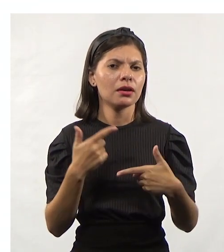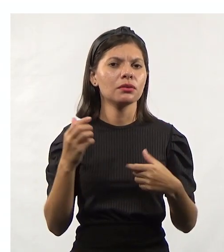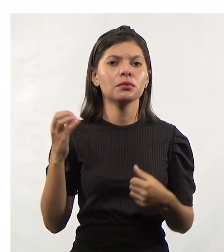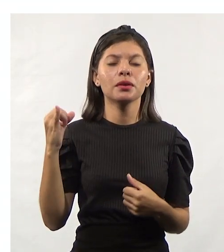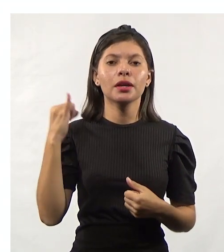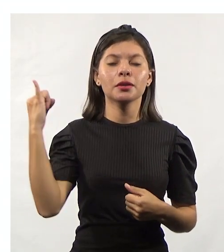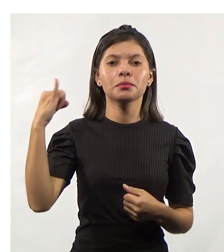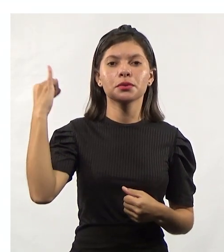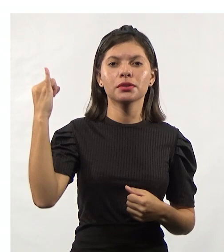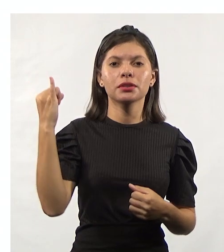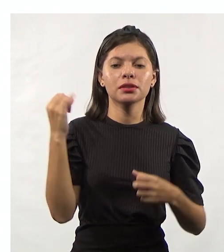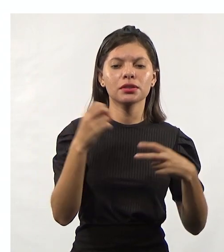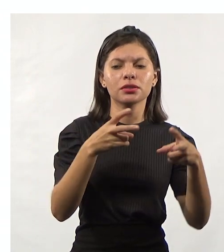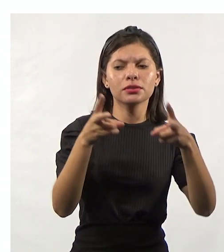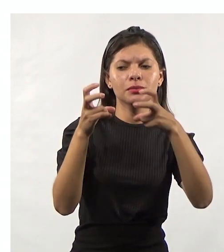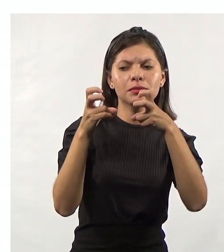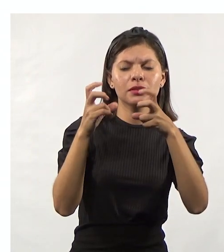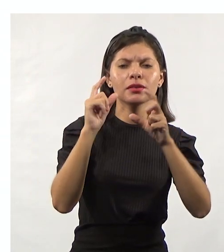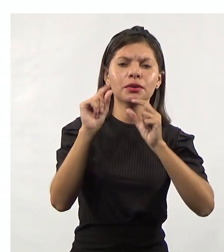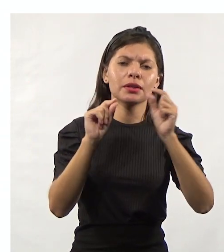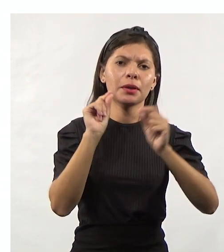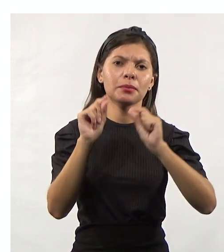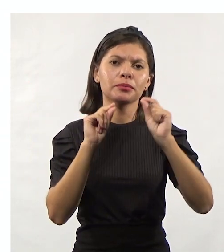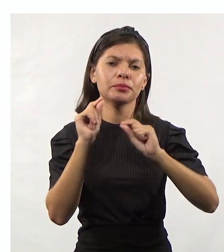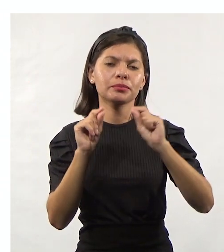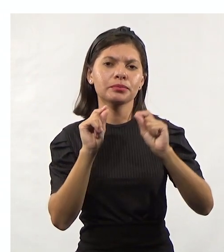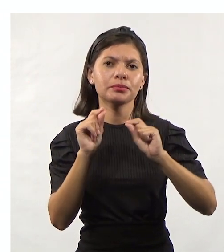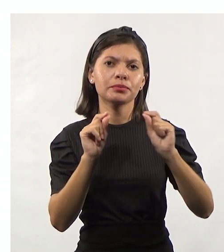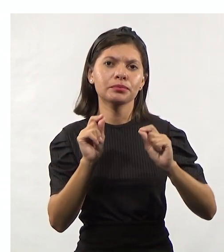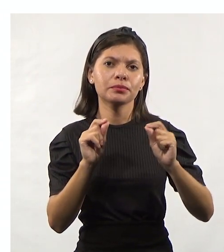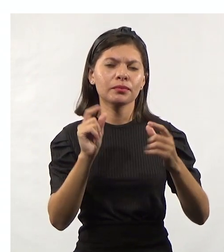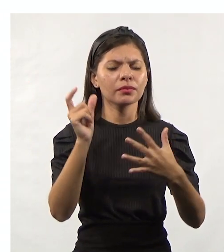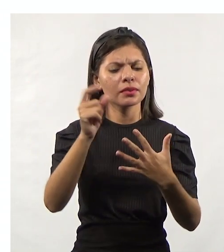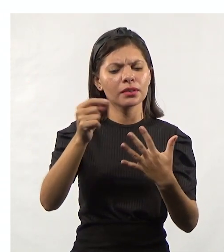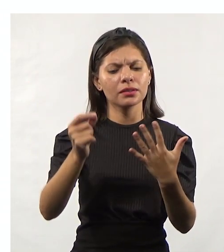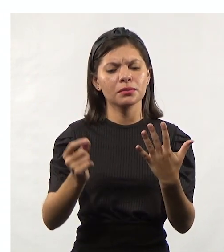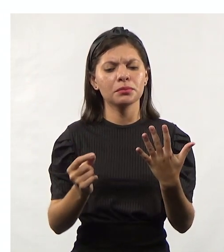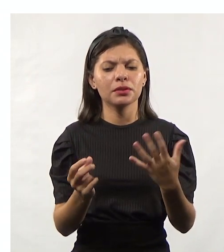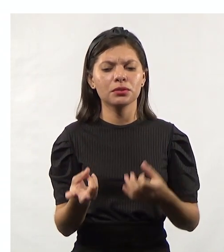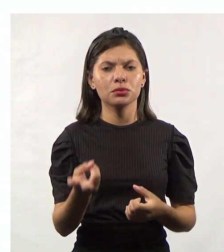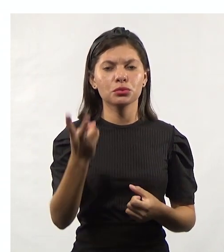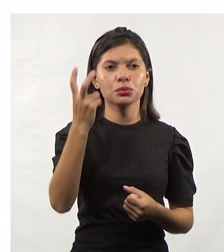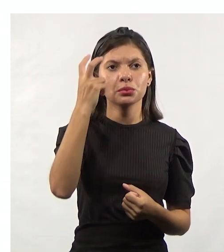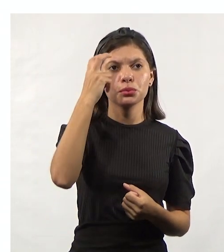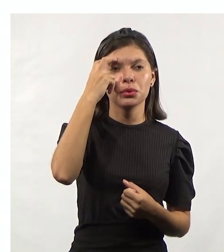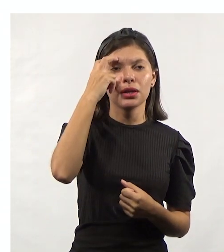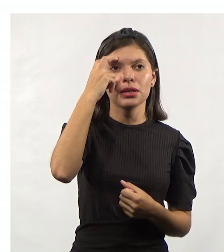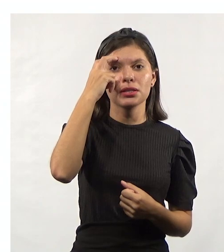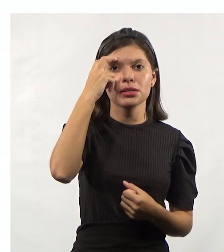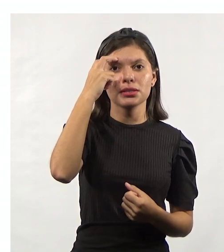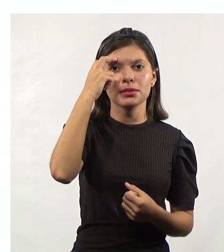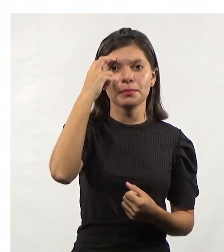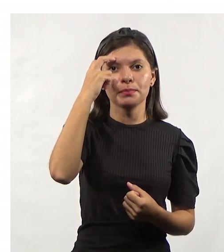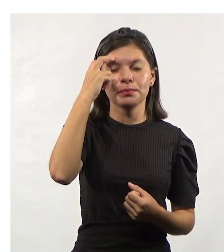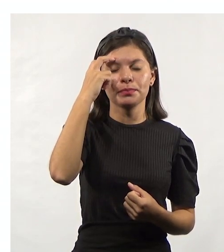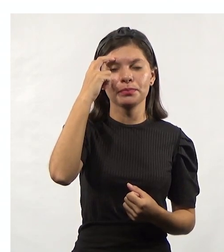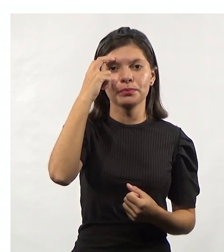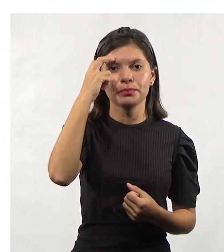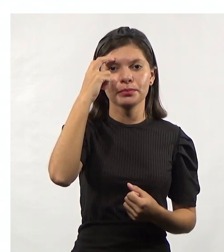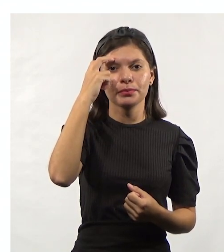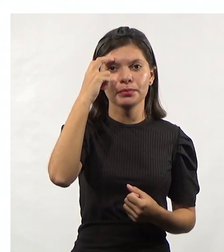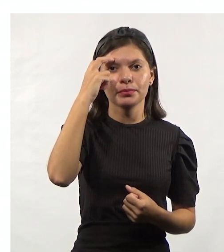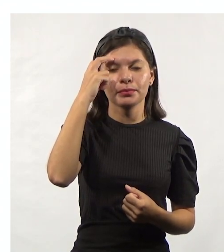do trabalho, é importante a gente observar o seguinte: existem elementos culturais que são externos,